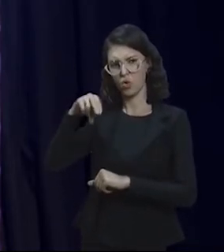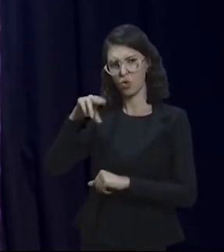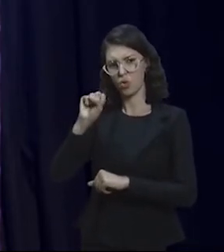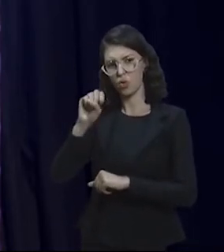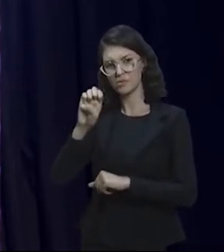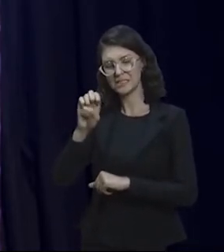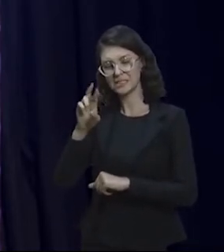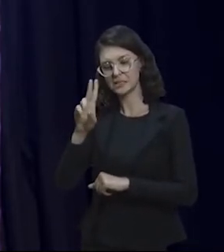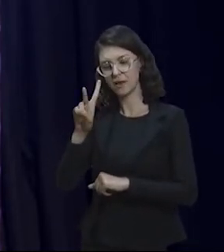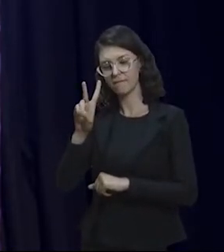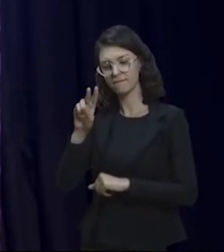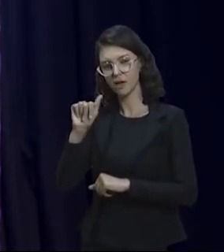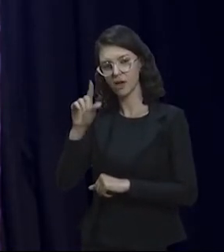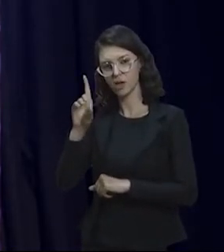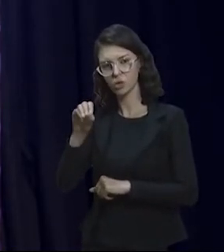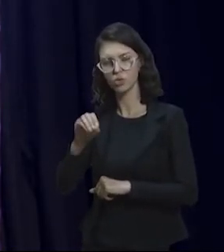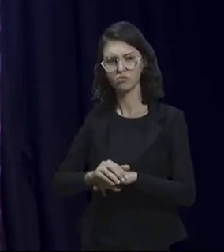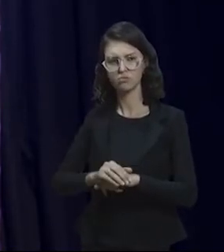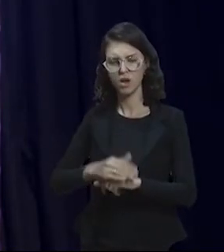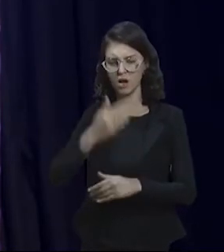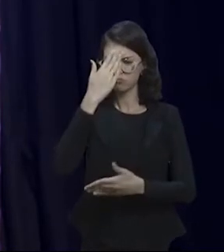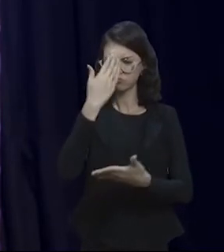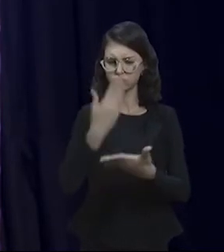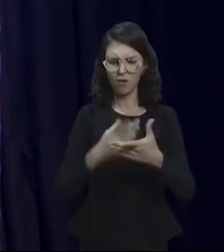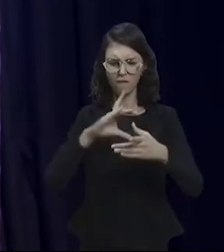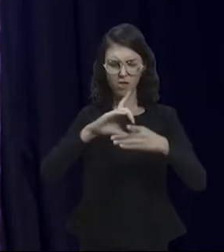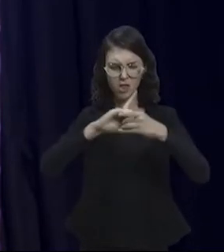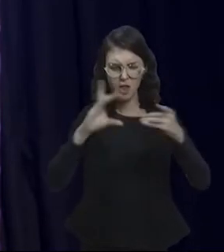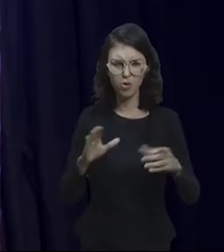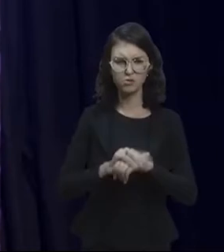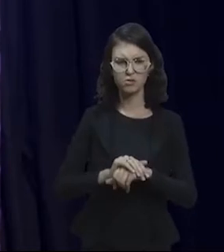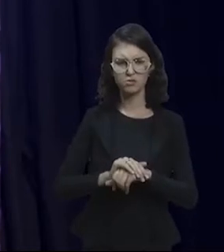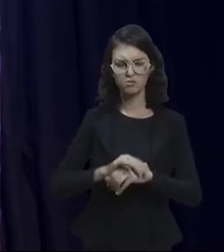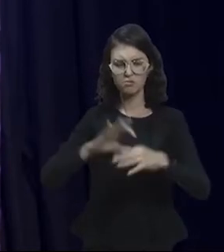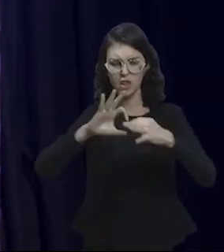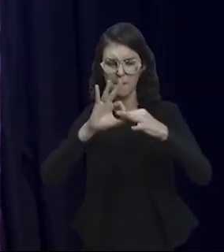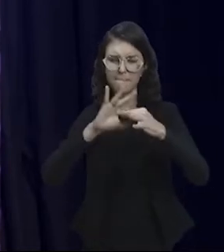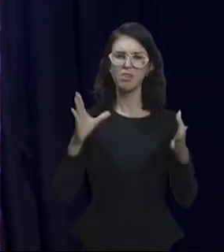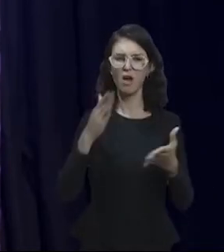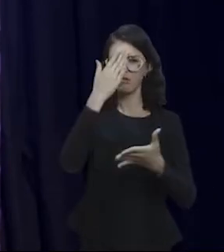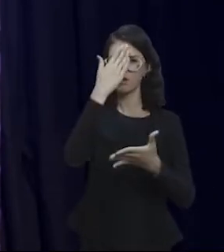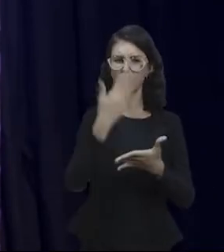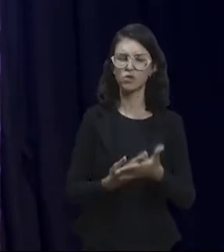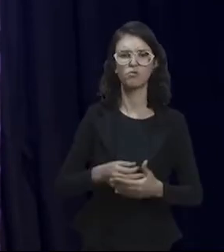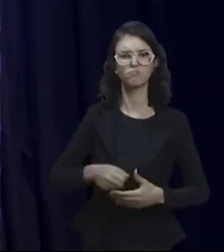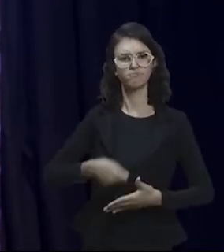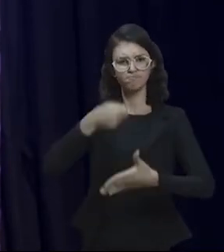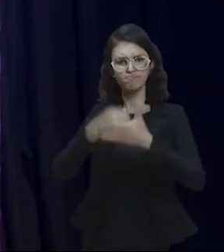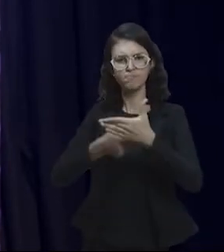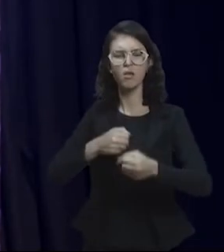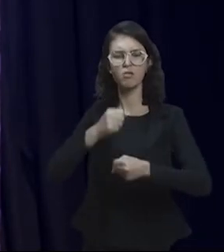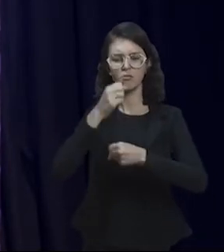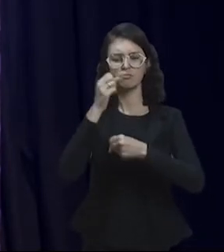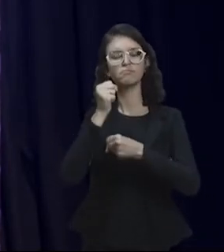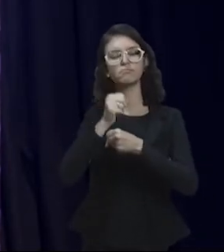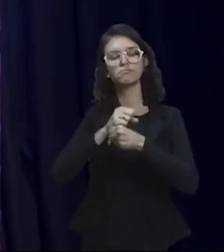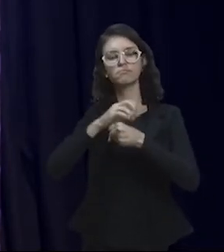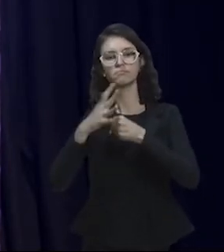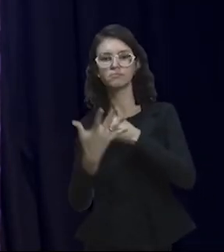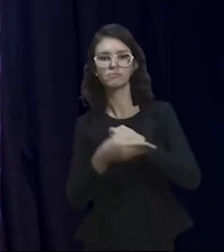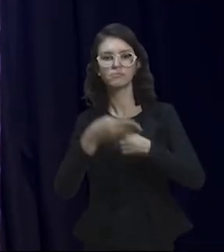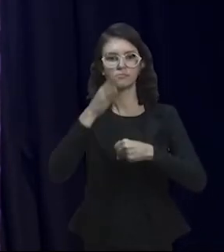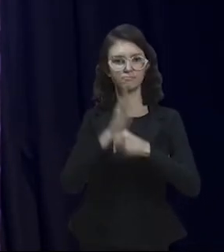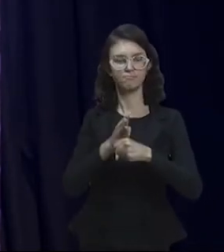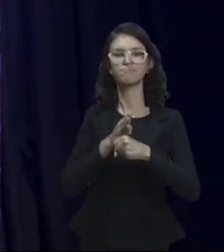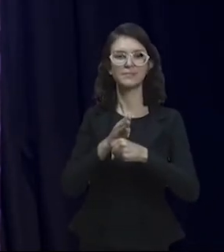liberal, que acreditava na democracia, que acreditava na liberdade, que combateu o nazismo e sem o qual nós